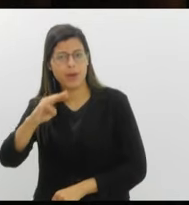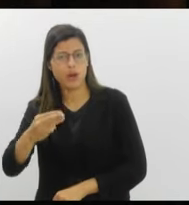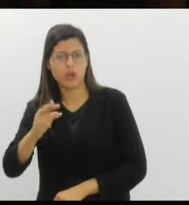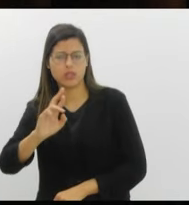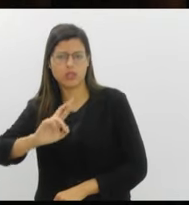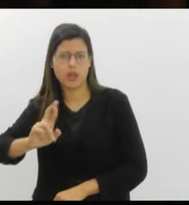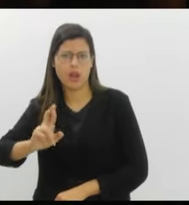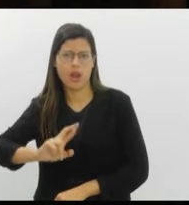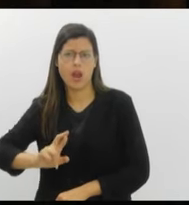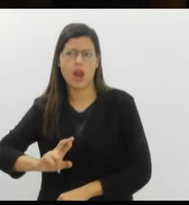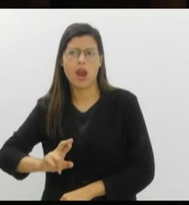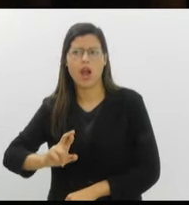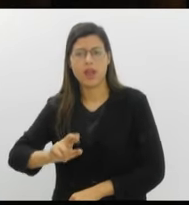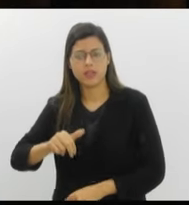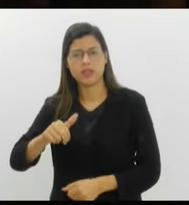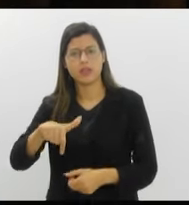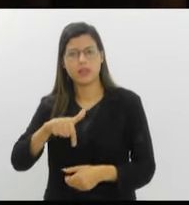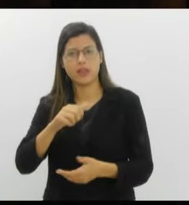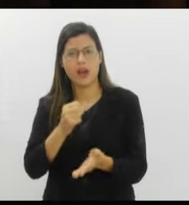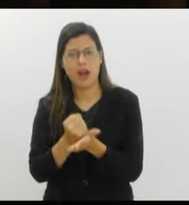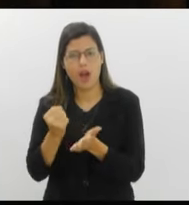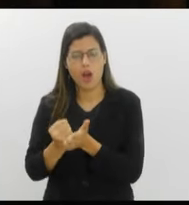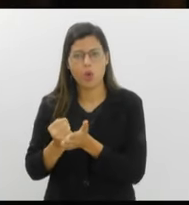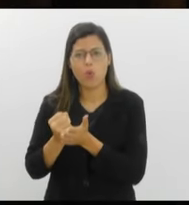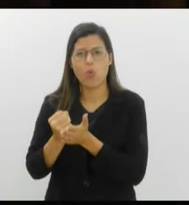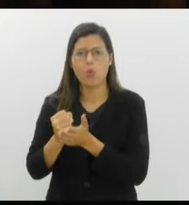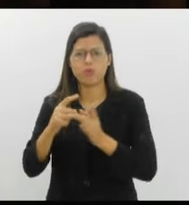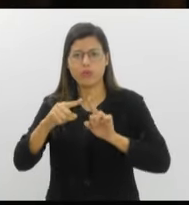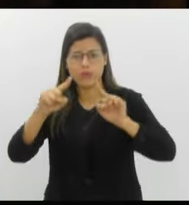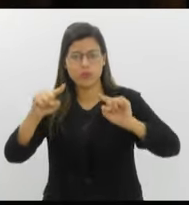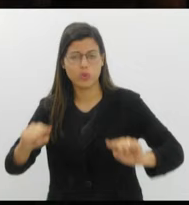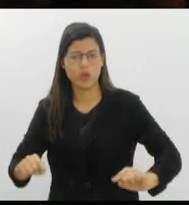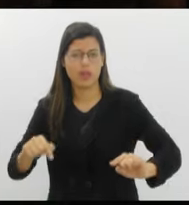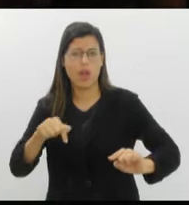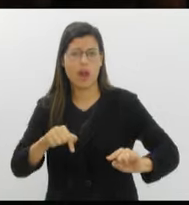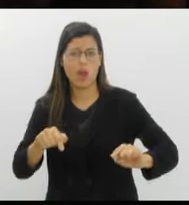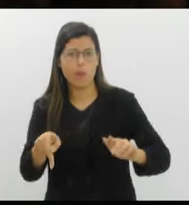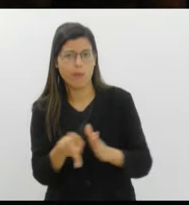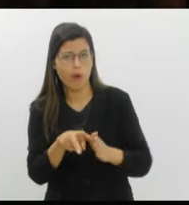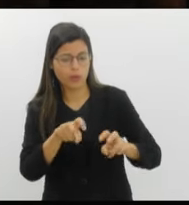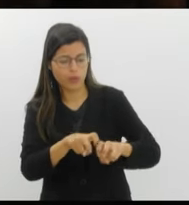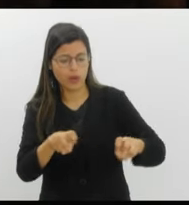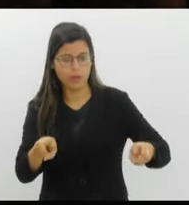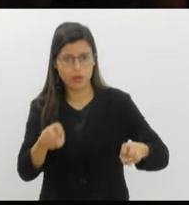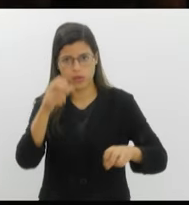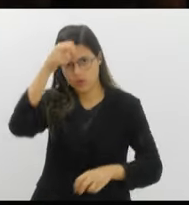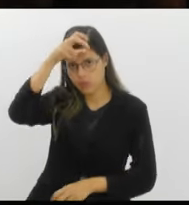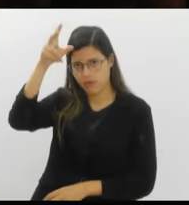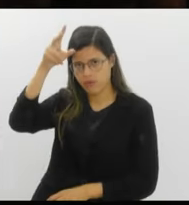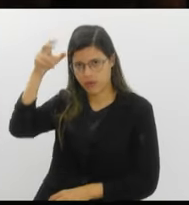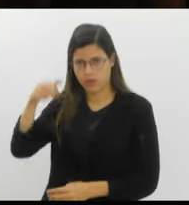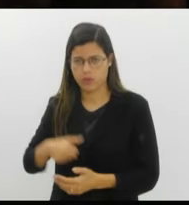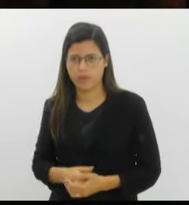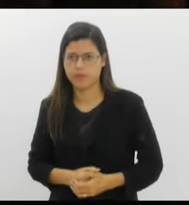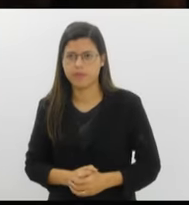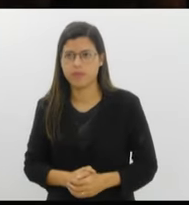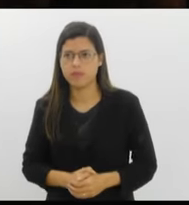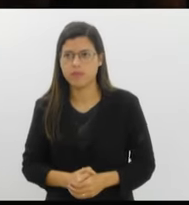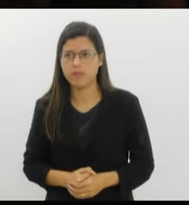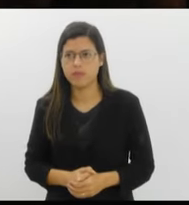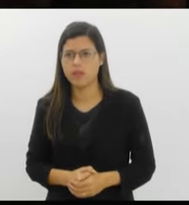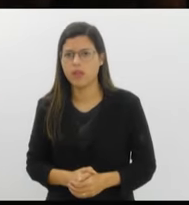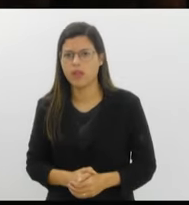cargos comissionados para apaniguados simplesmente no gabinete do prefeito. E aí eu não estou falando da